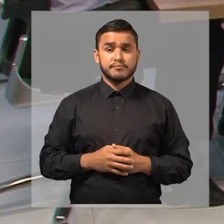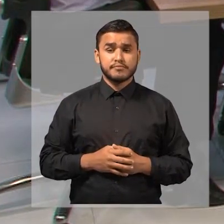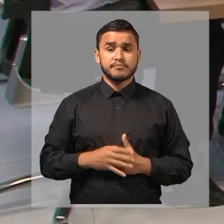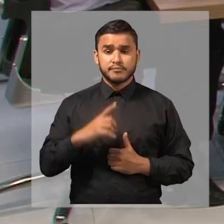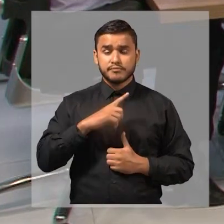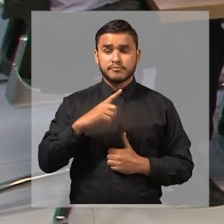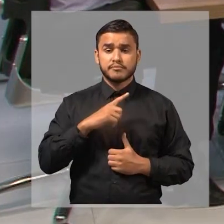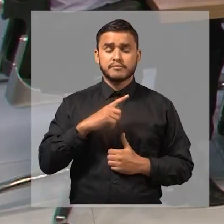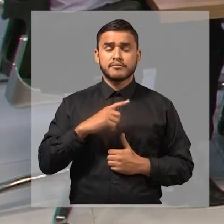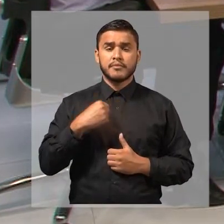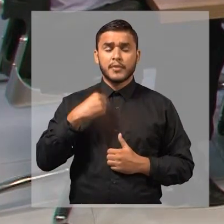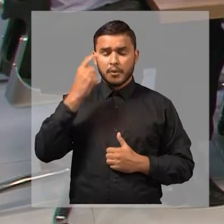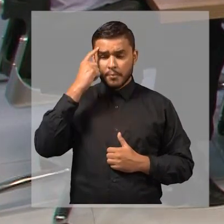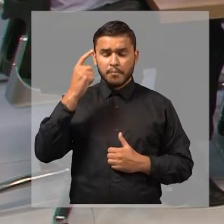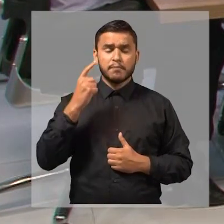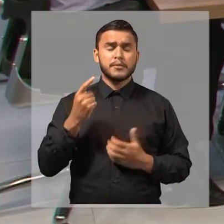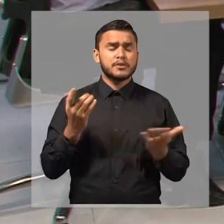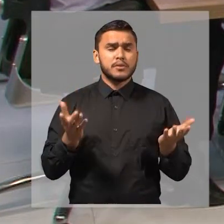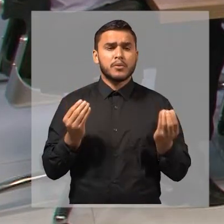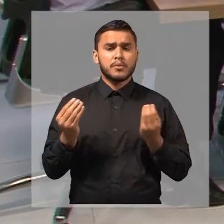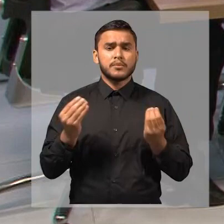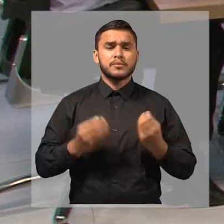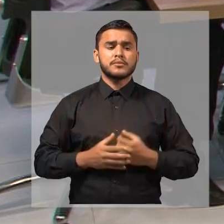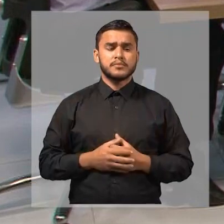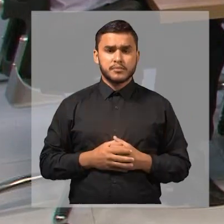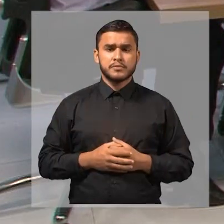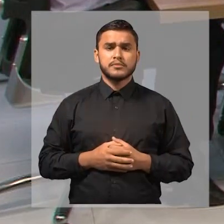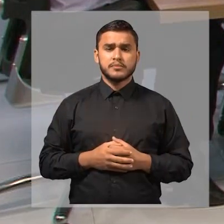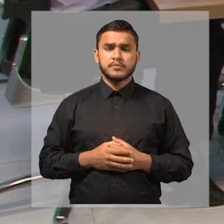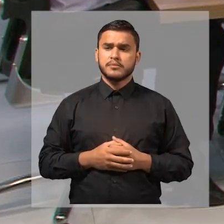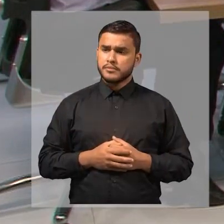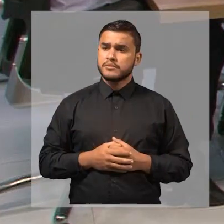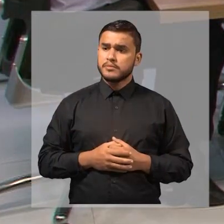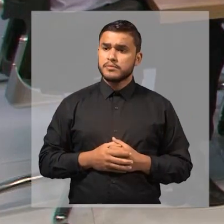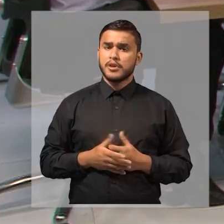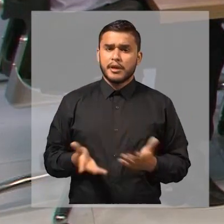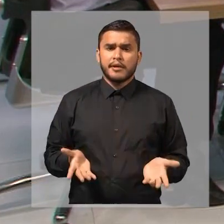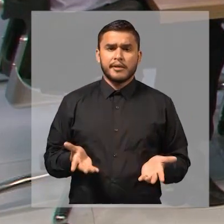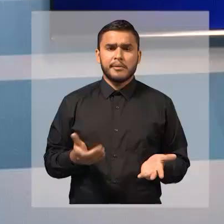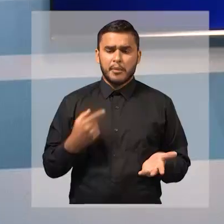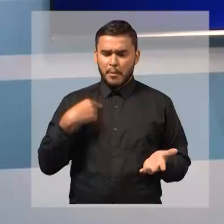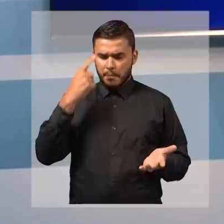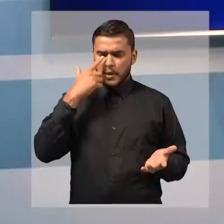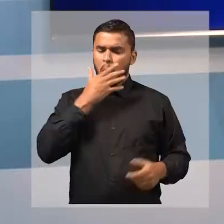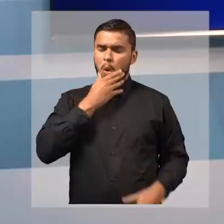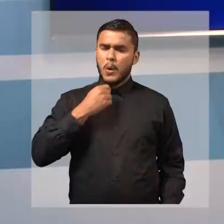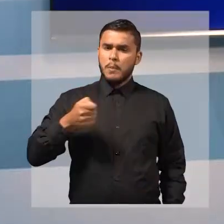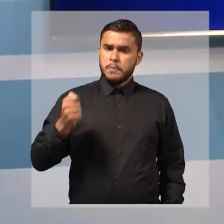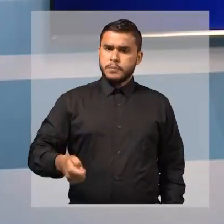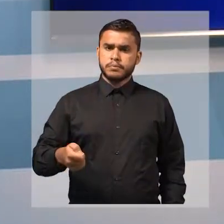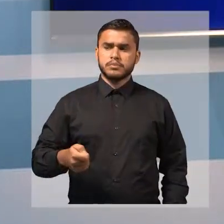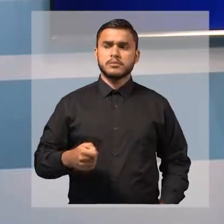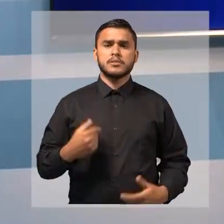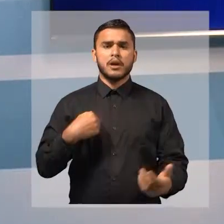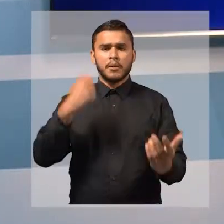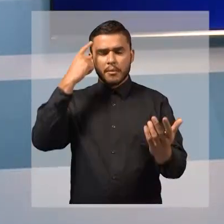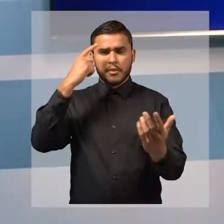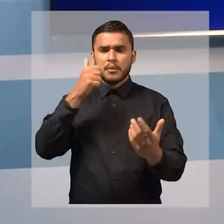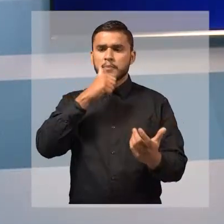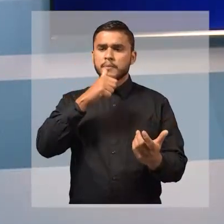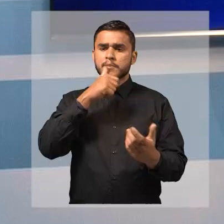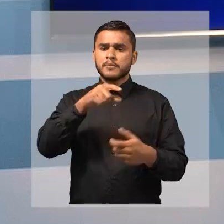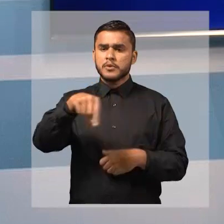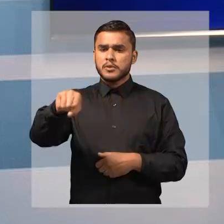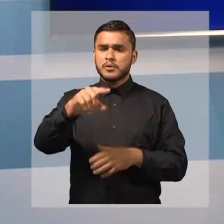não sei se eu poderia afirmar isso, mas de uma imposição machista, né? Sem dúvida, sem dúvida. De tentar desclassificar.